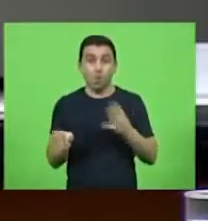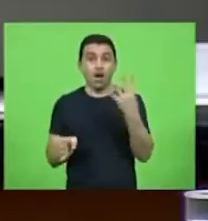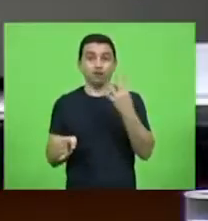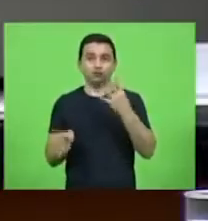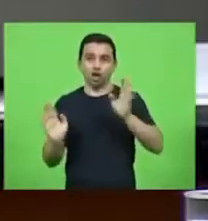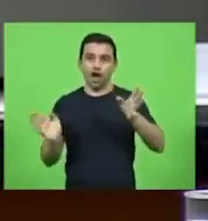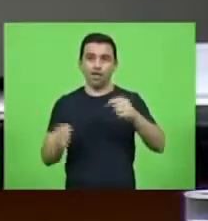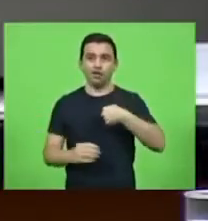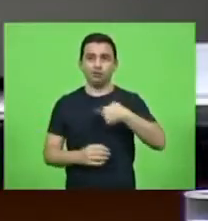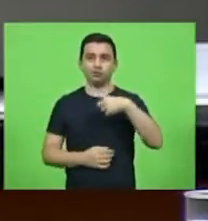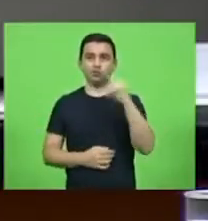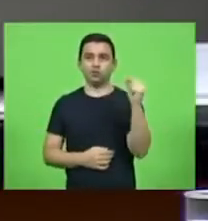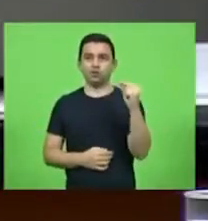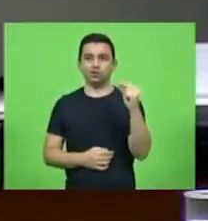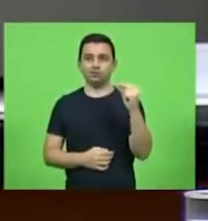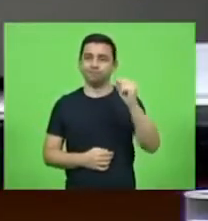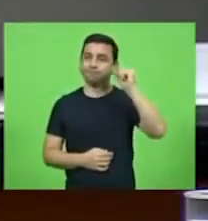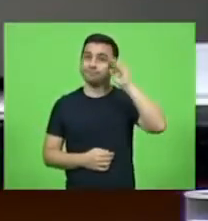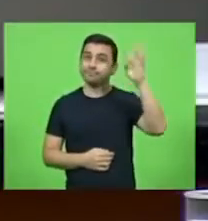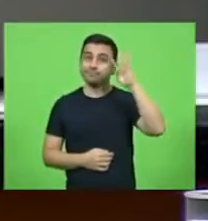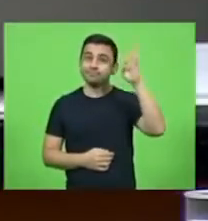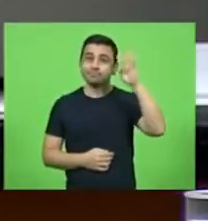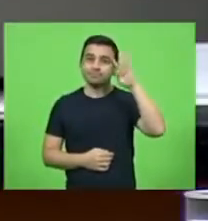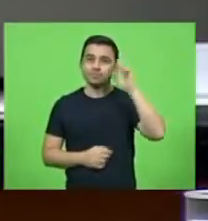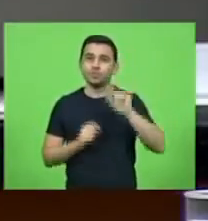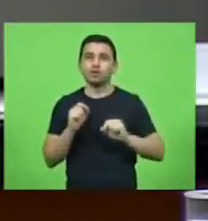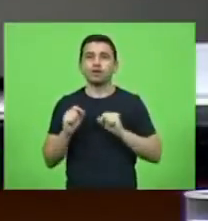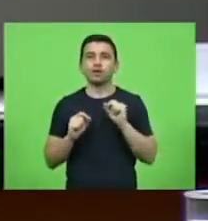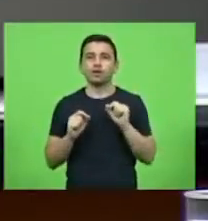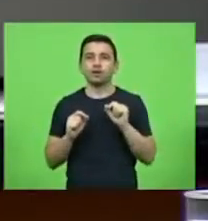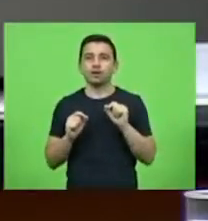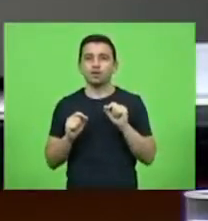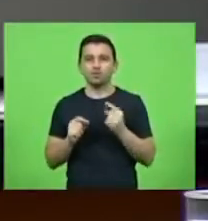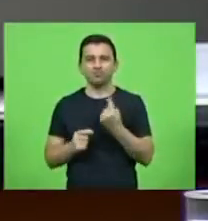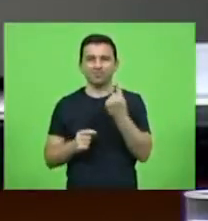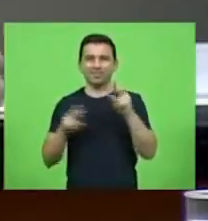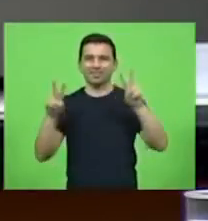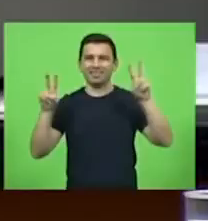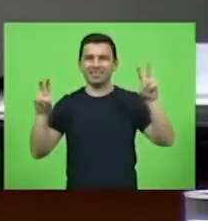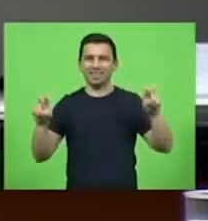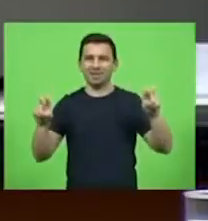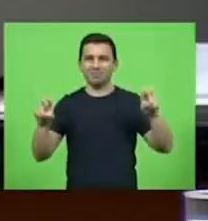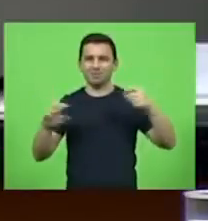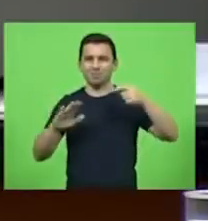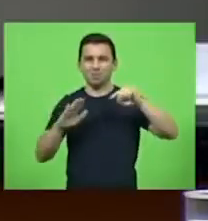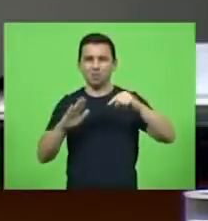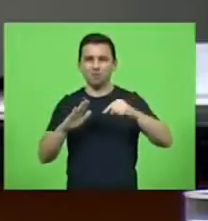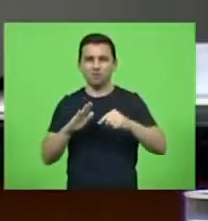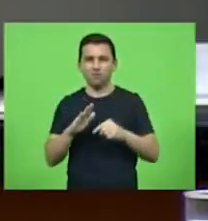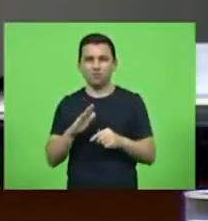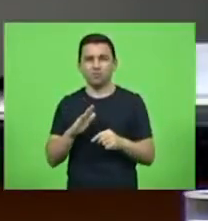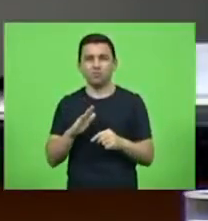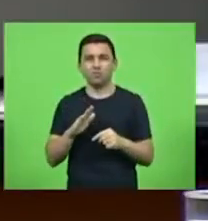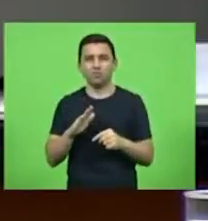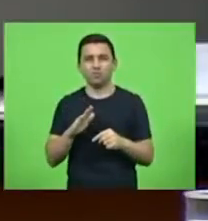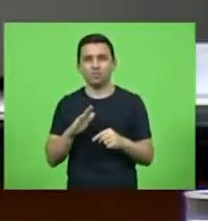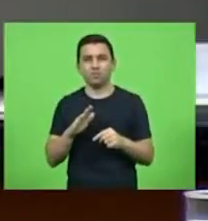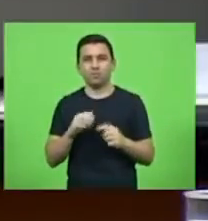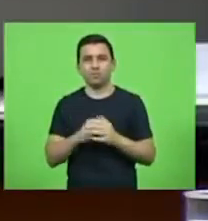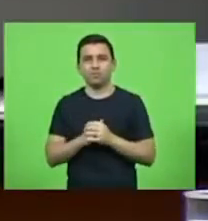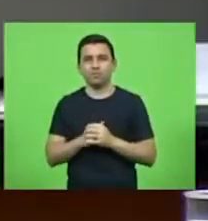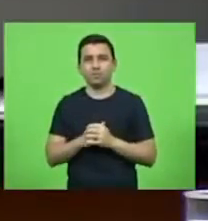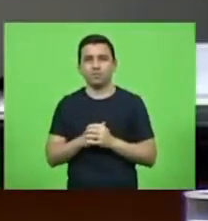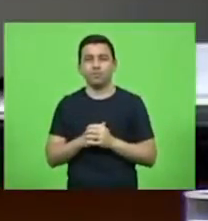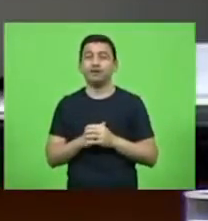Fabiano imaginar que um assunto tão complexo como esse e